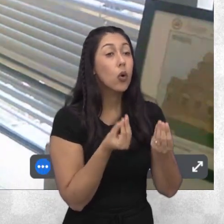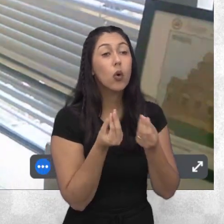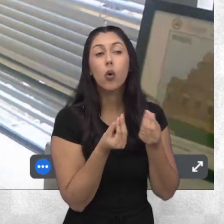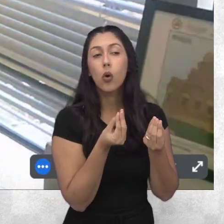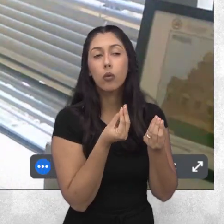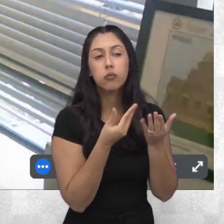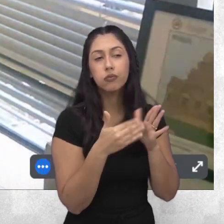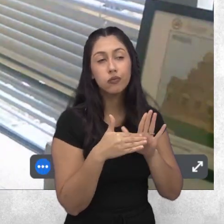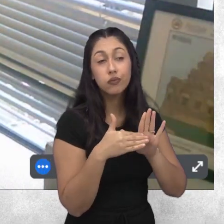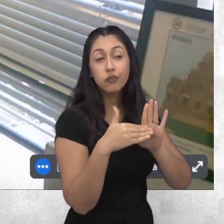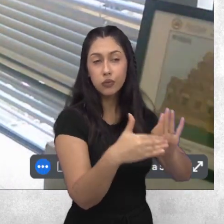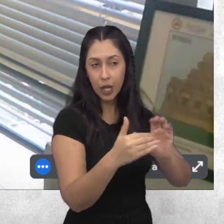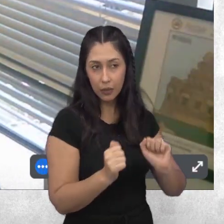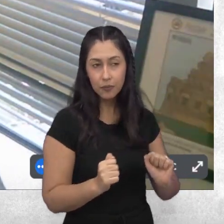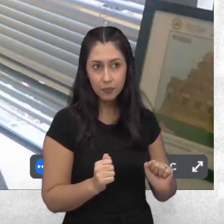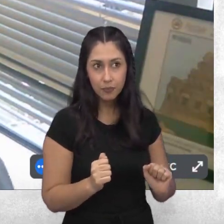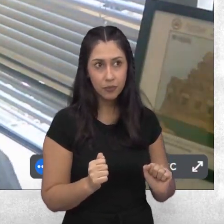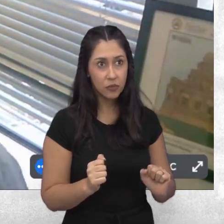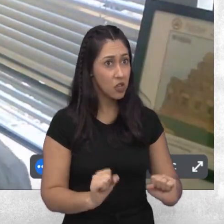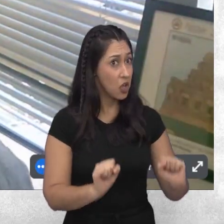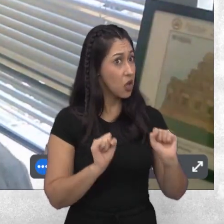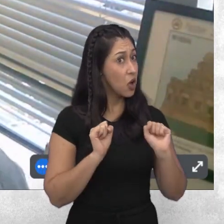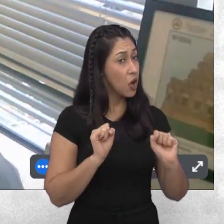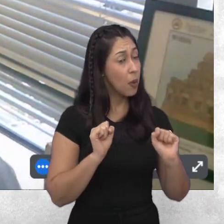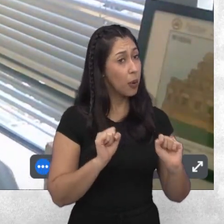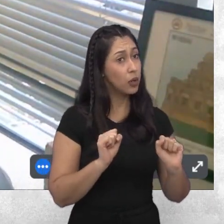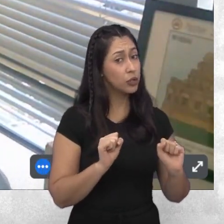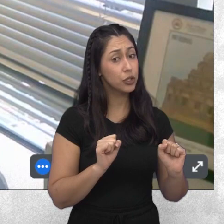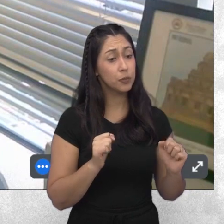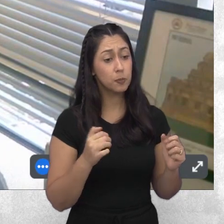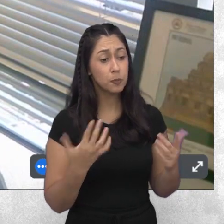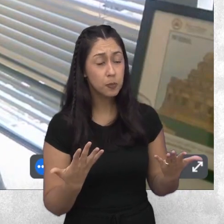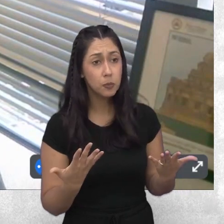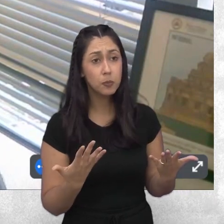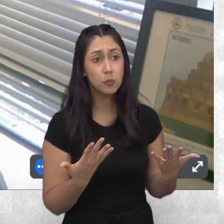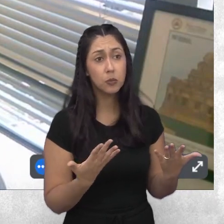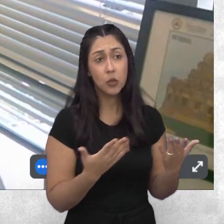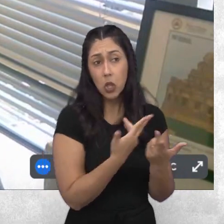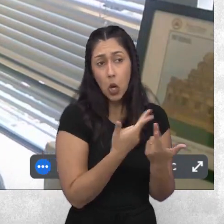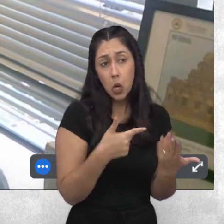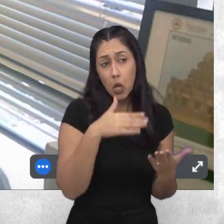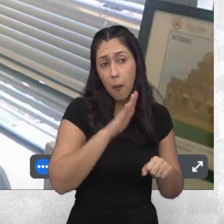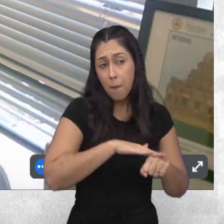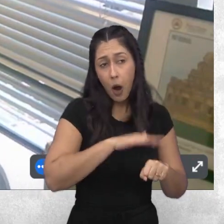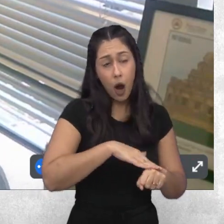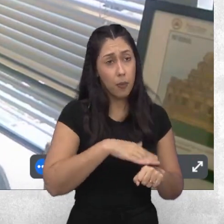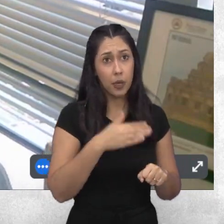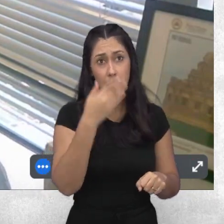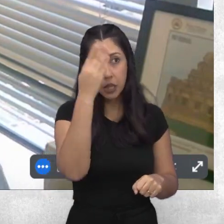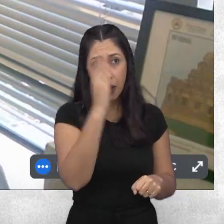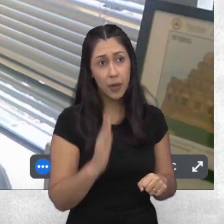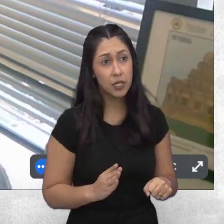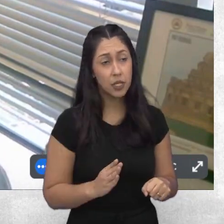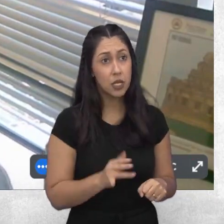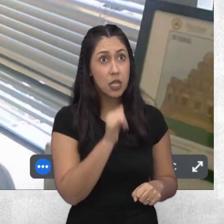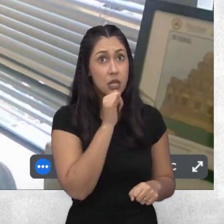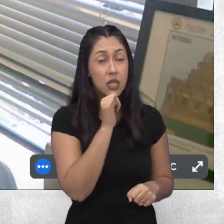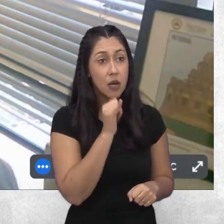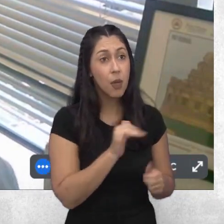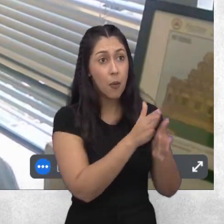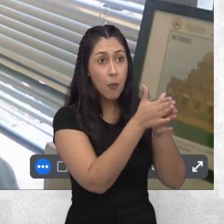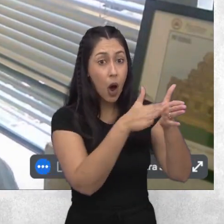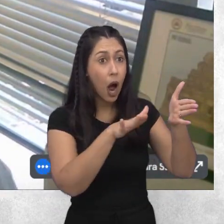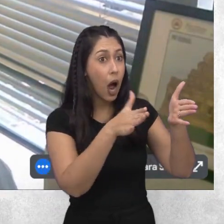tirar melhores frutos. E aí pode ser tantos frutos internos, por exemplo, a agenda do financiamento para a